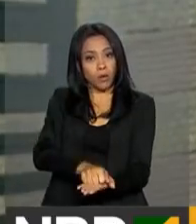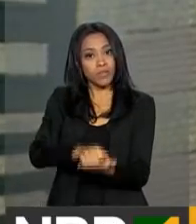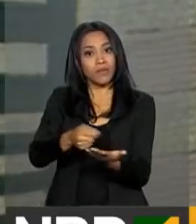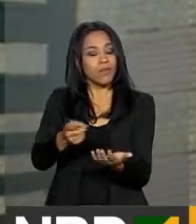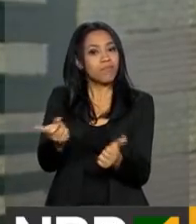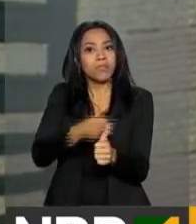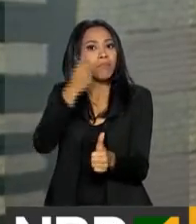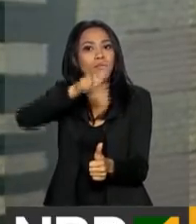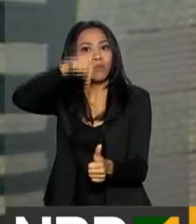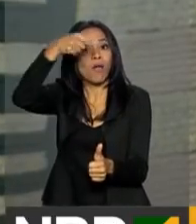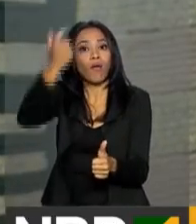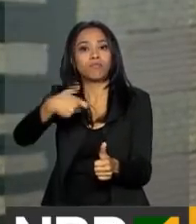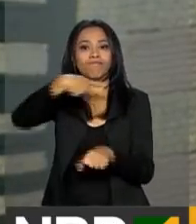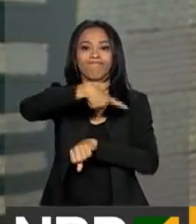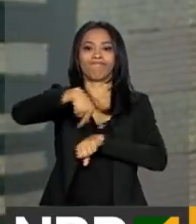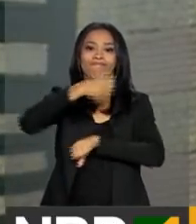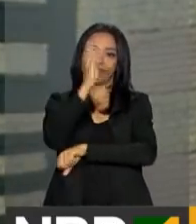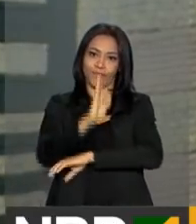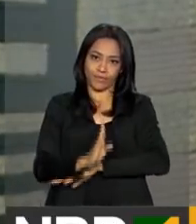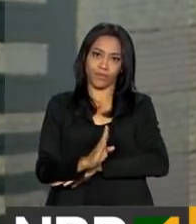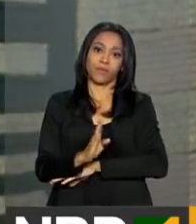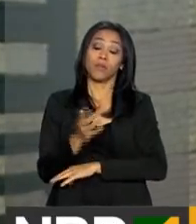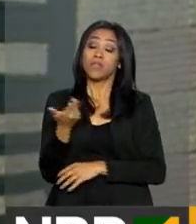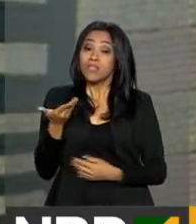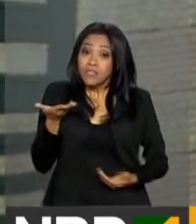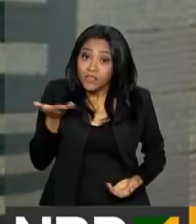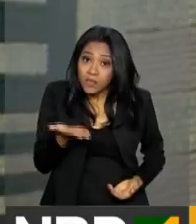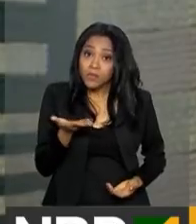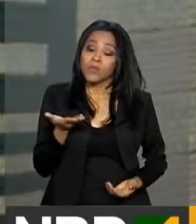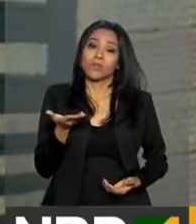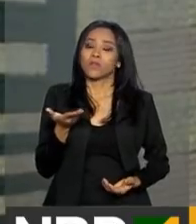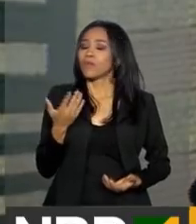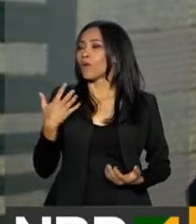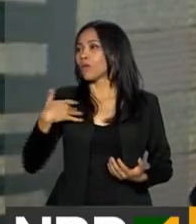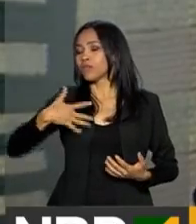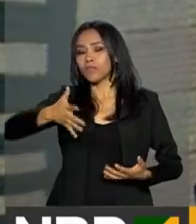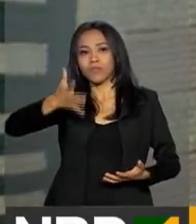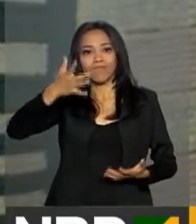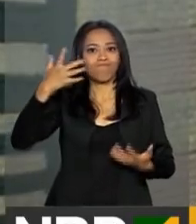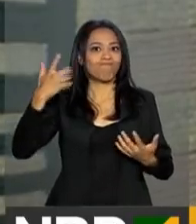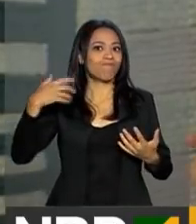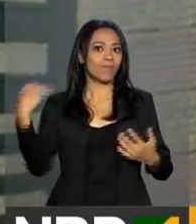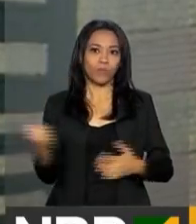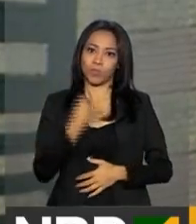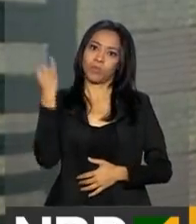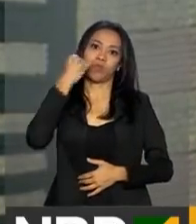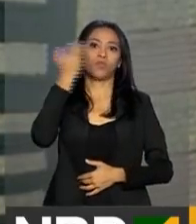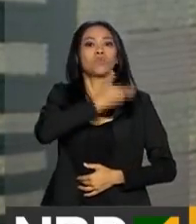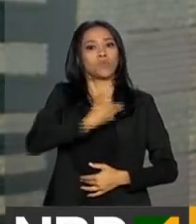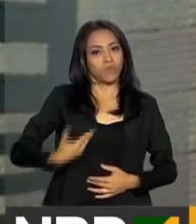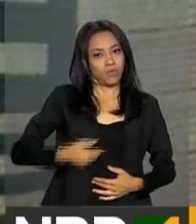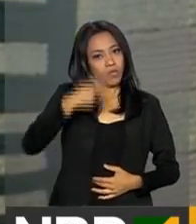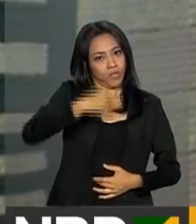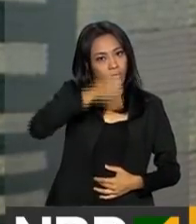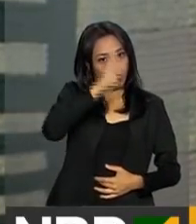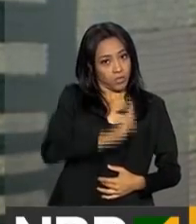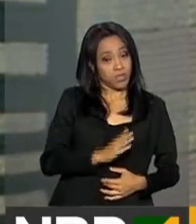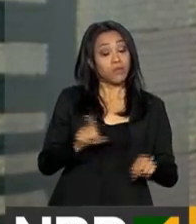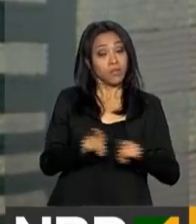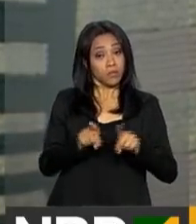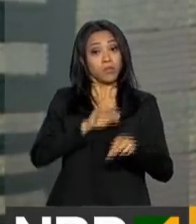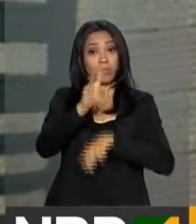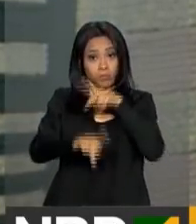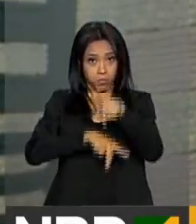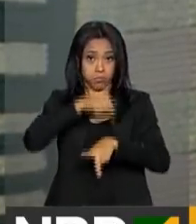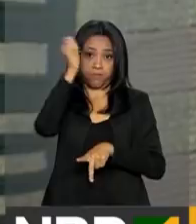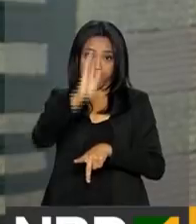Brasil. Este é um fato que marcará muito a nós todos, ao governo brasileiro e, naturalmente, aos brasileiros